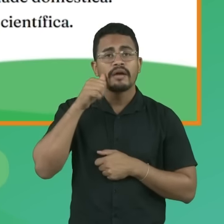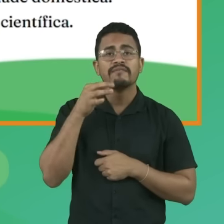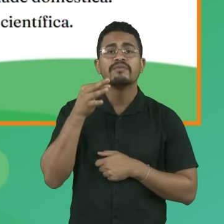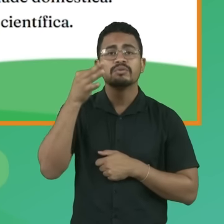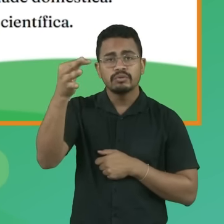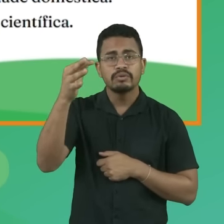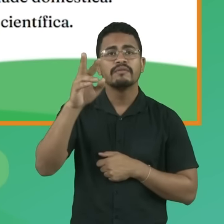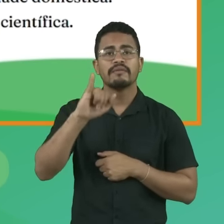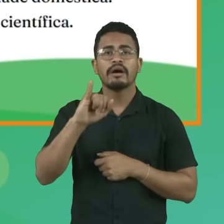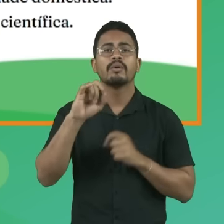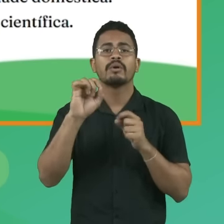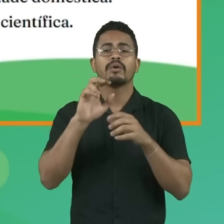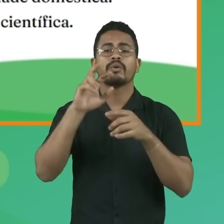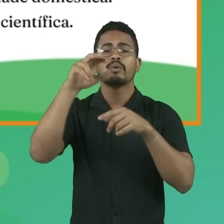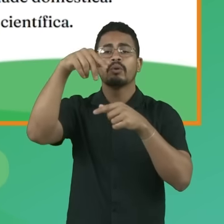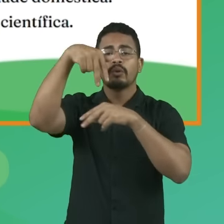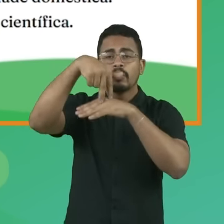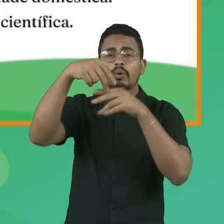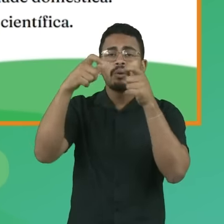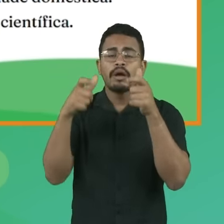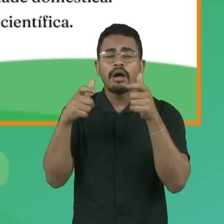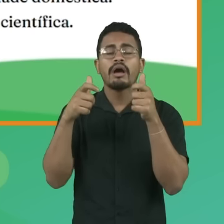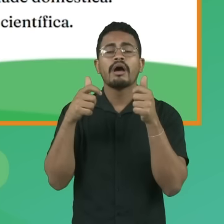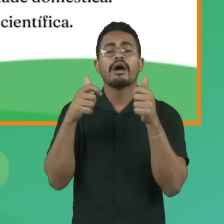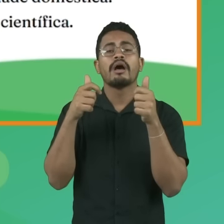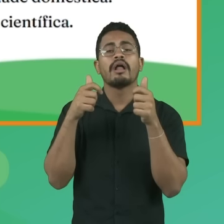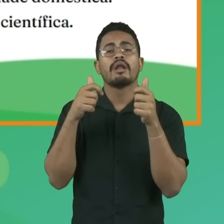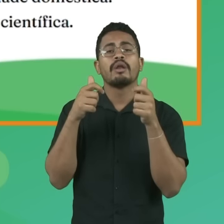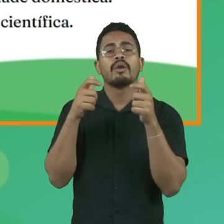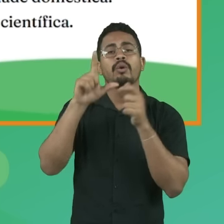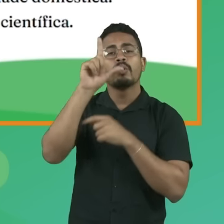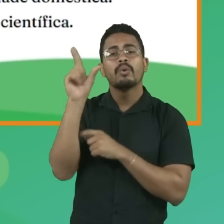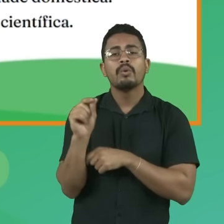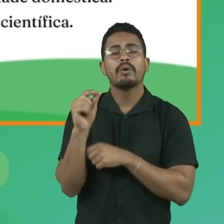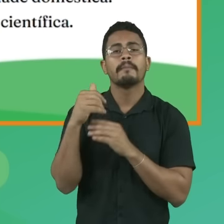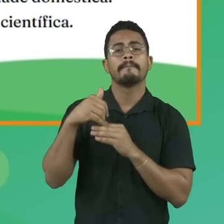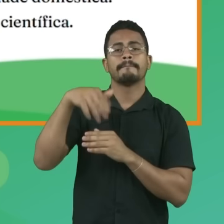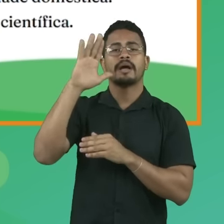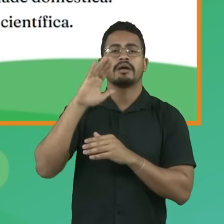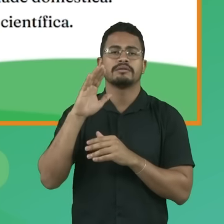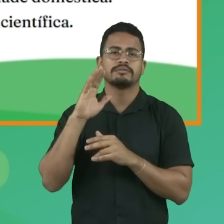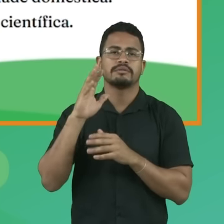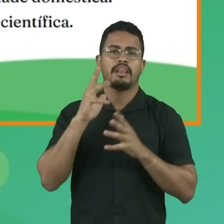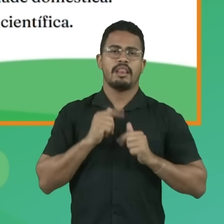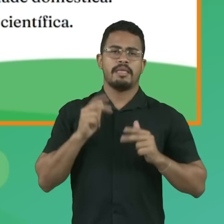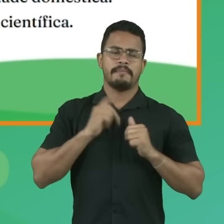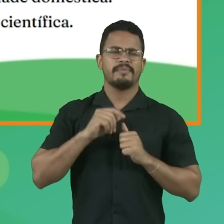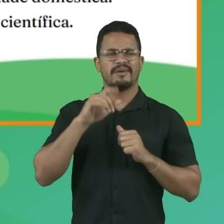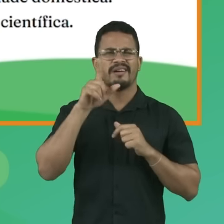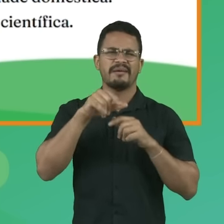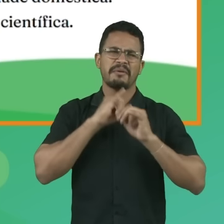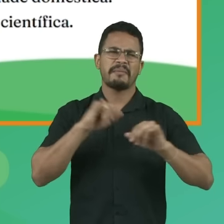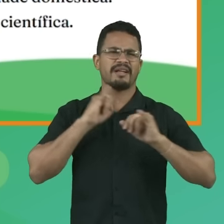farão da Lua um lugar mais limpo para se viver. Isso aqui é uma propaganda dos anos 30, né?